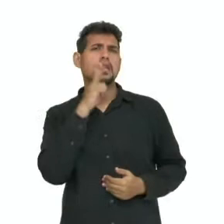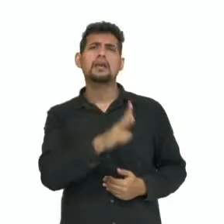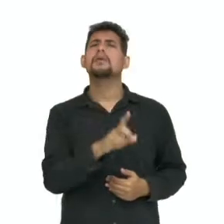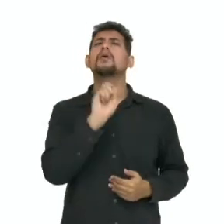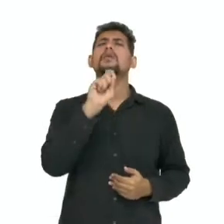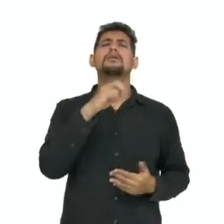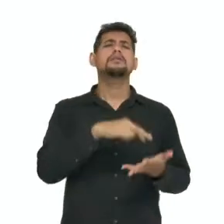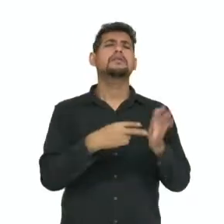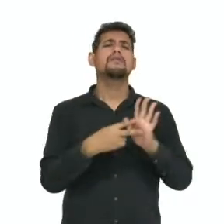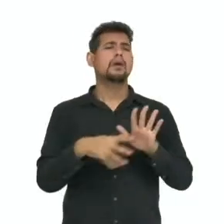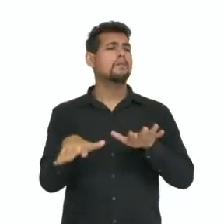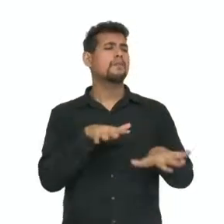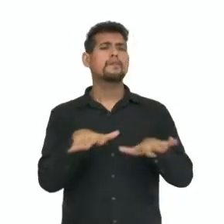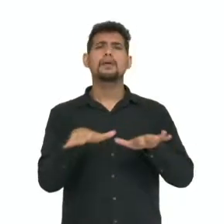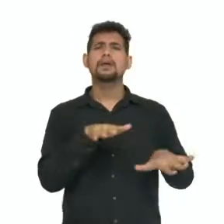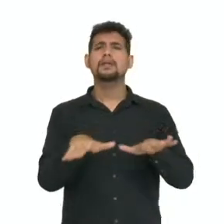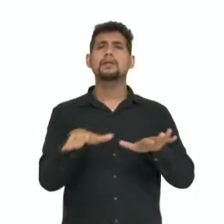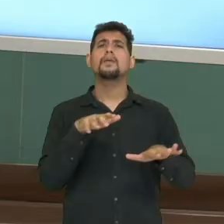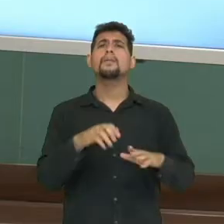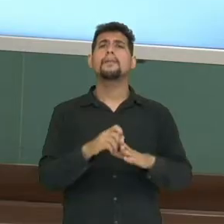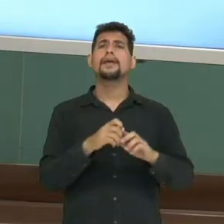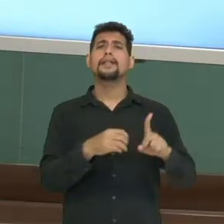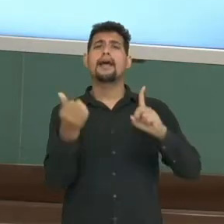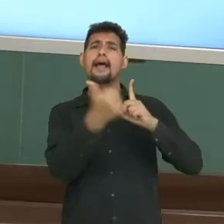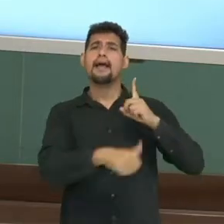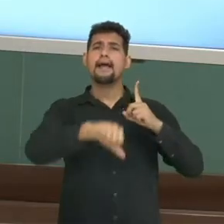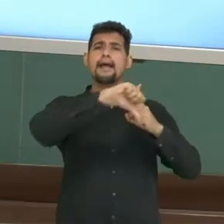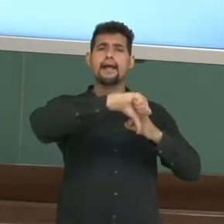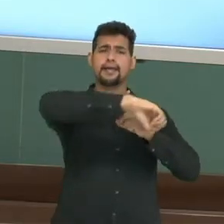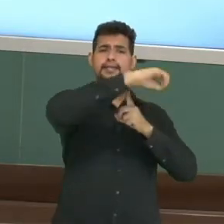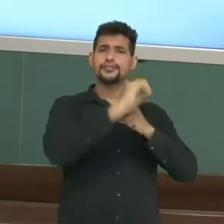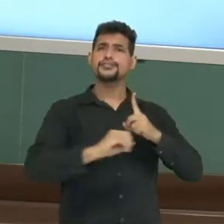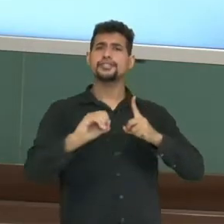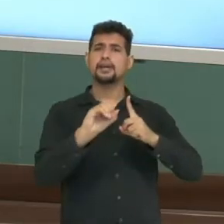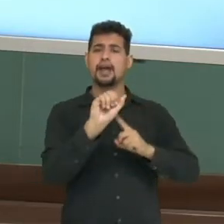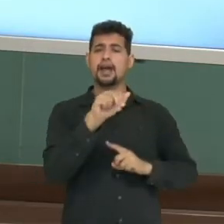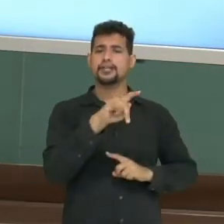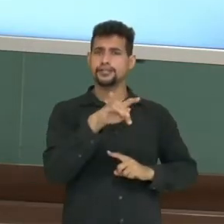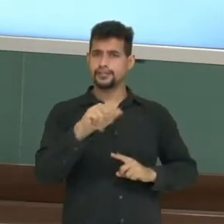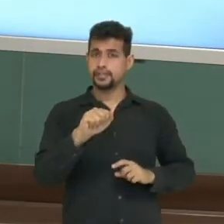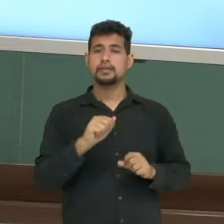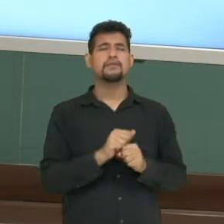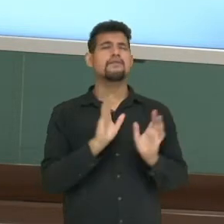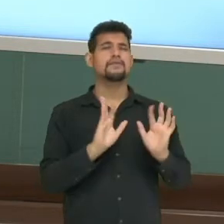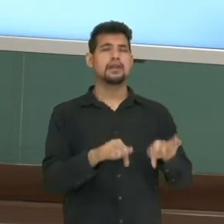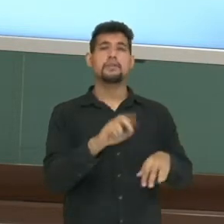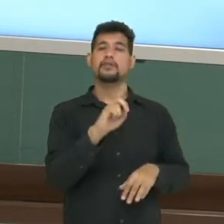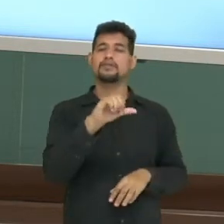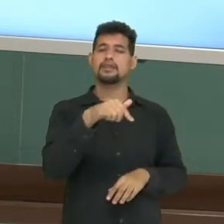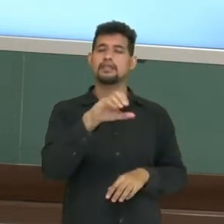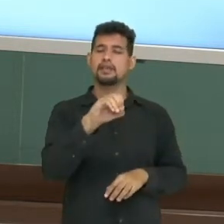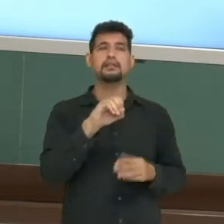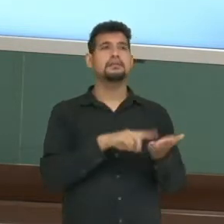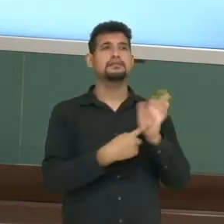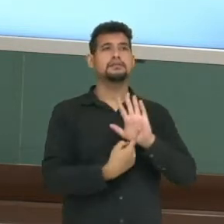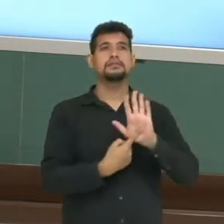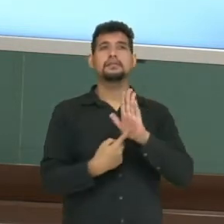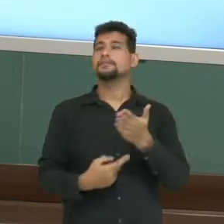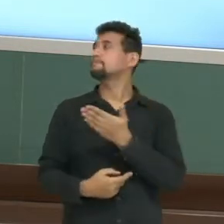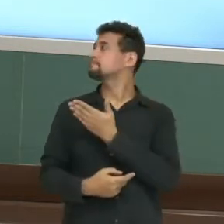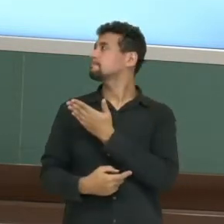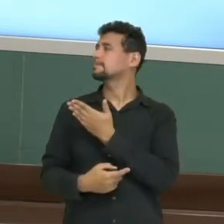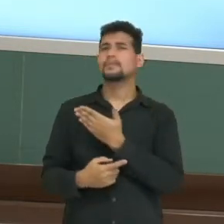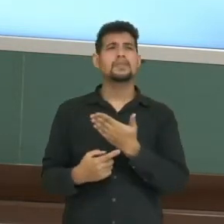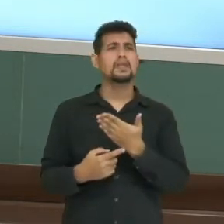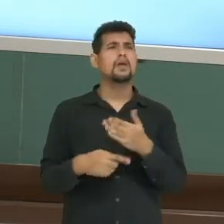o movimento pela anistia no finalzinho dos anos 1970? Aliás, a imagem aqui vai mostrar exatamente um